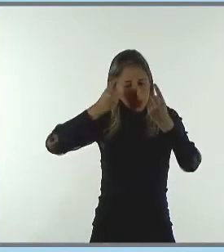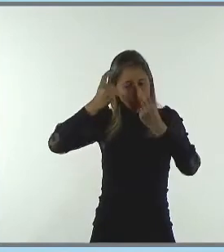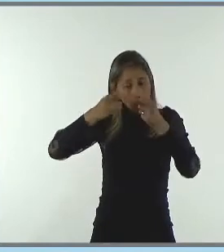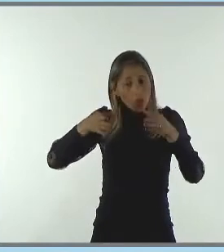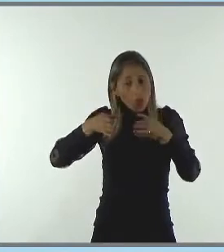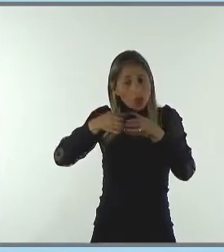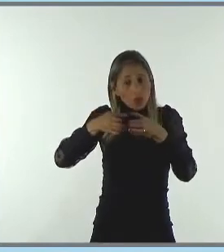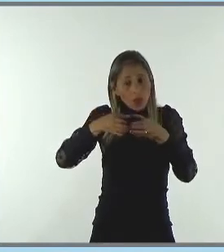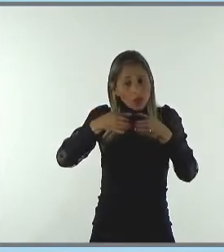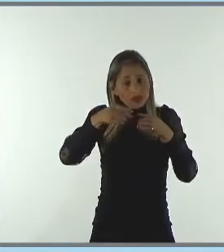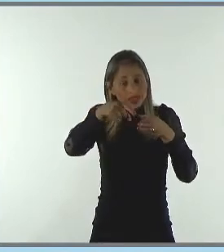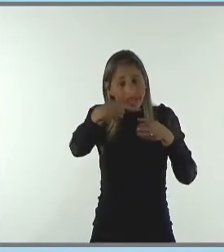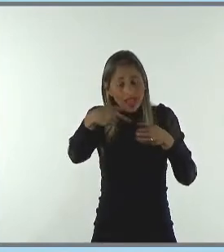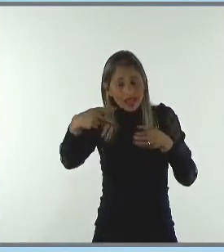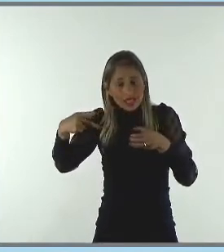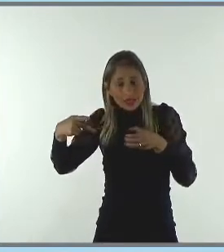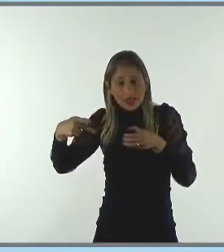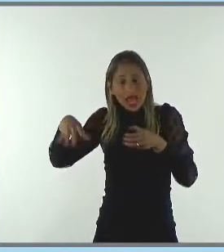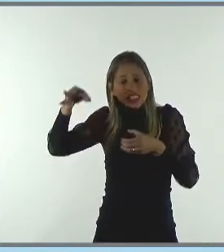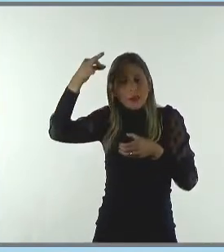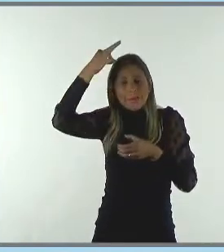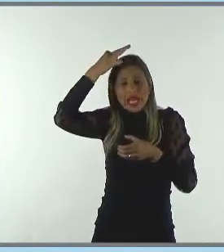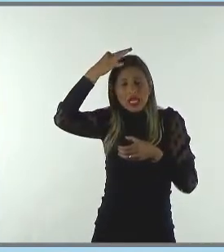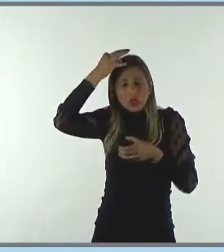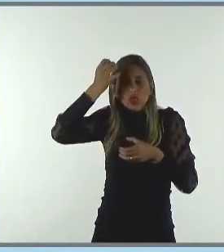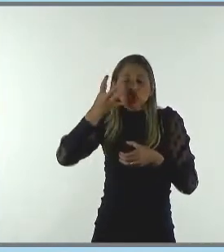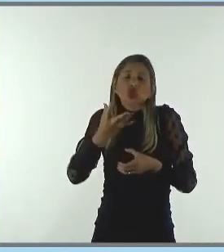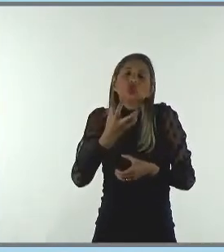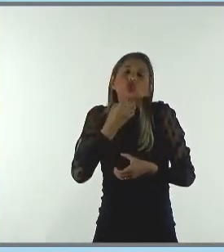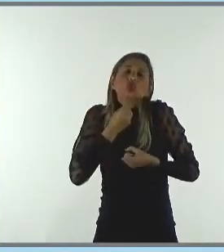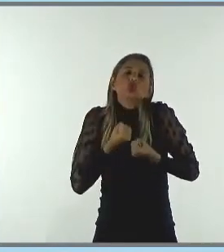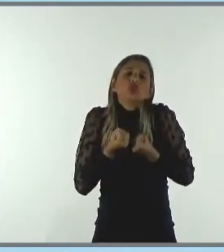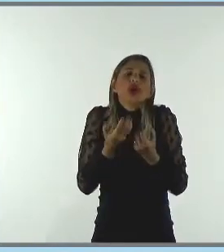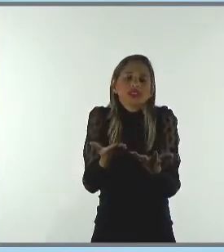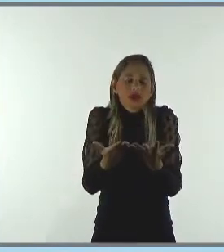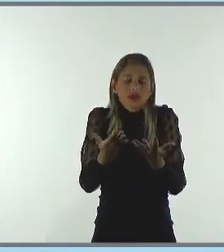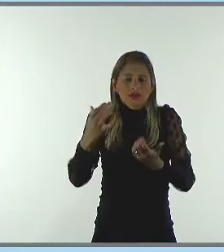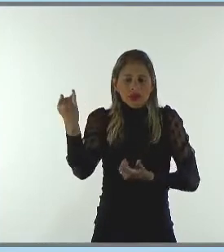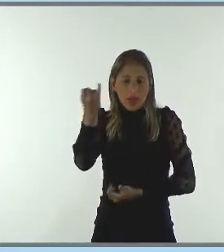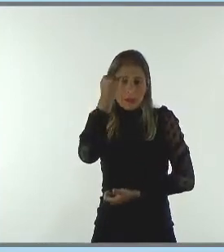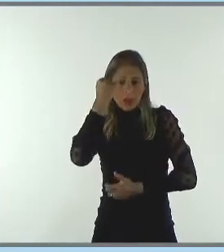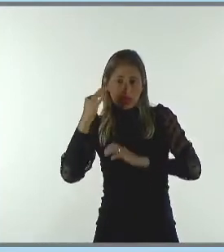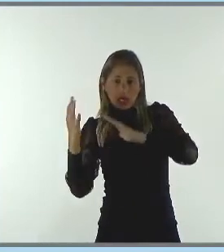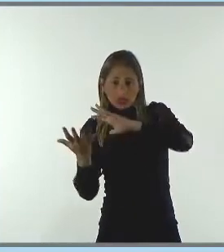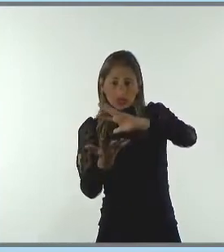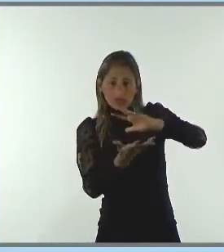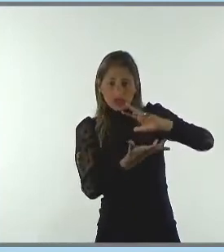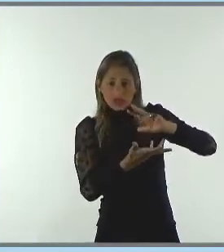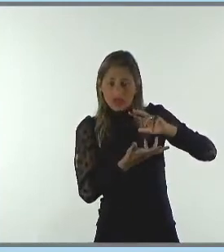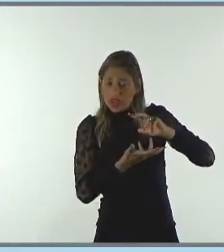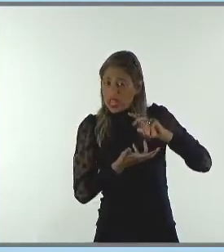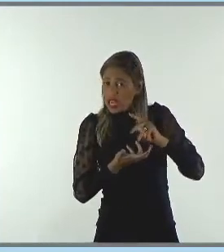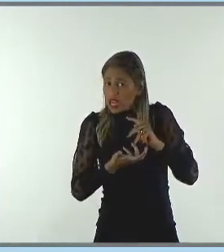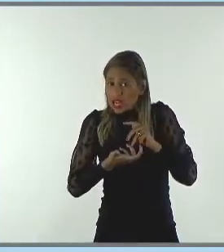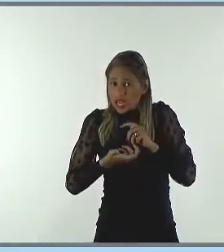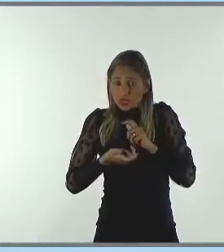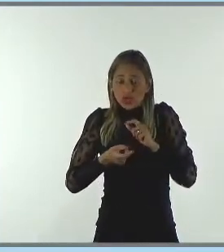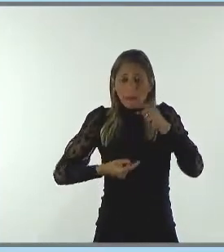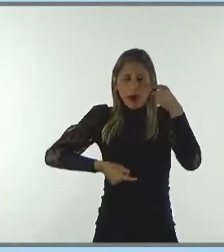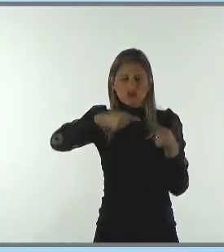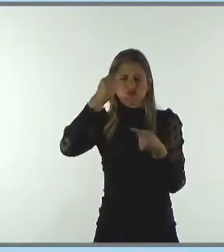categoria. E esse espírito de doação é algo muito importante no universo que é extremamente